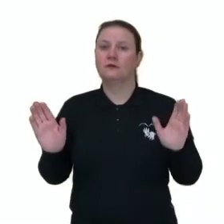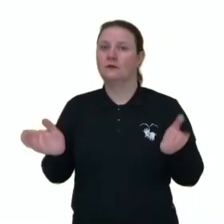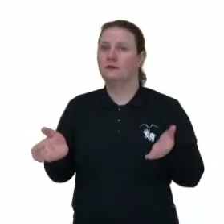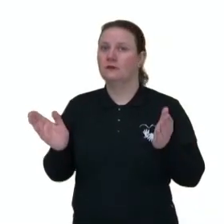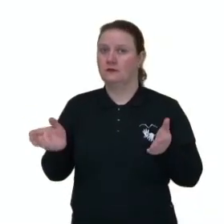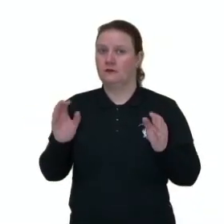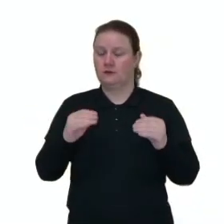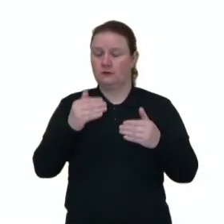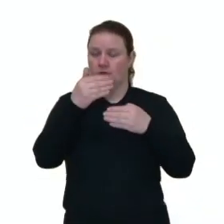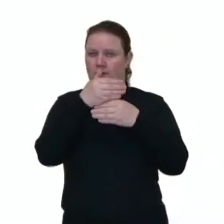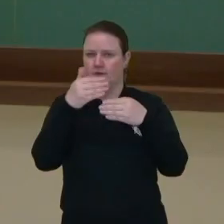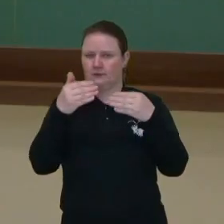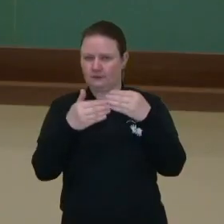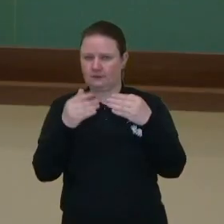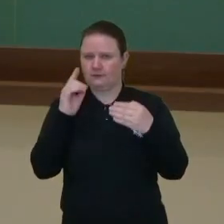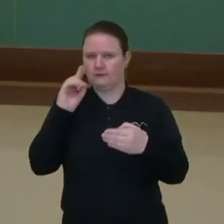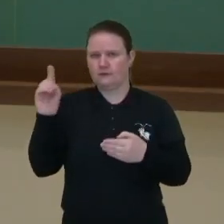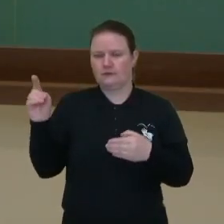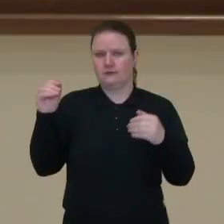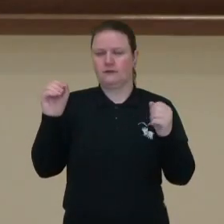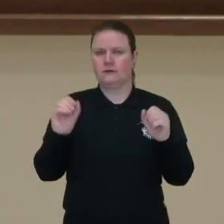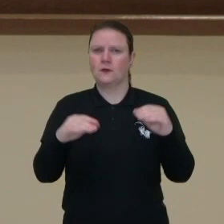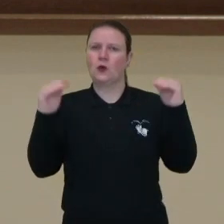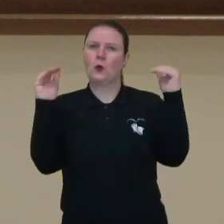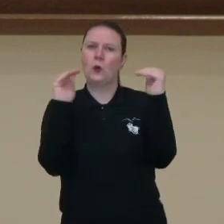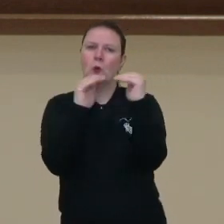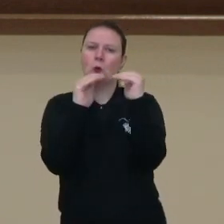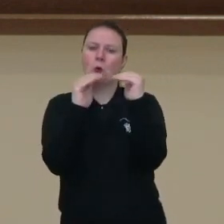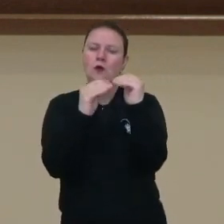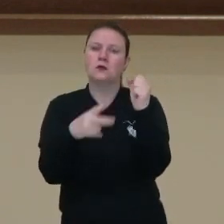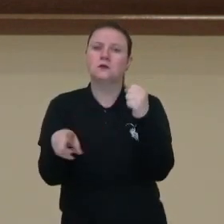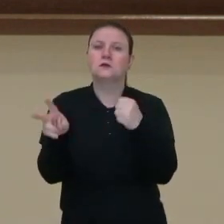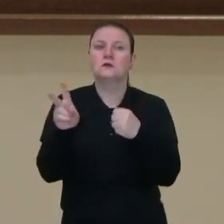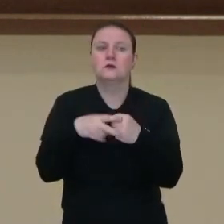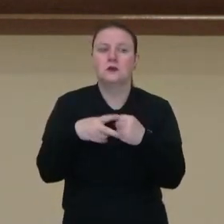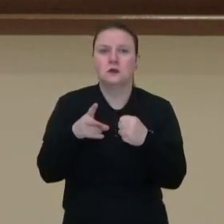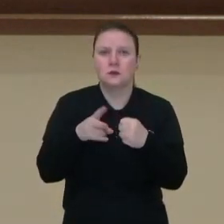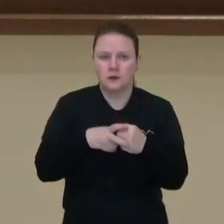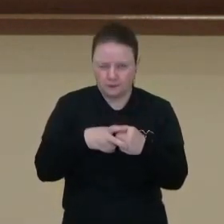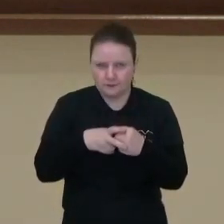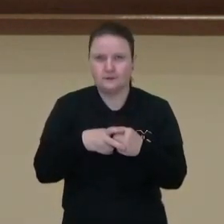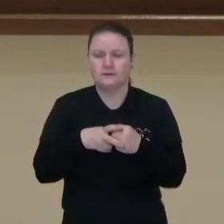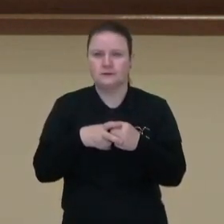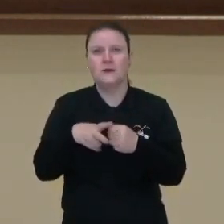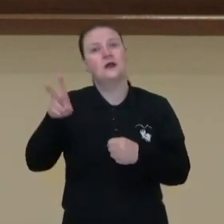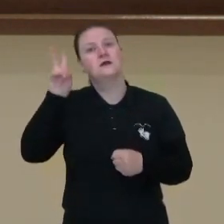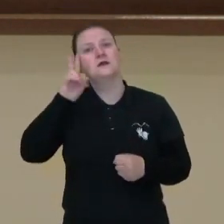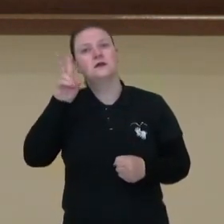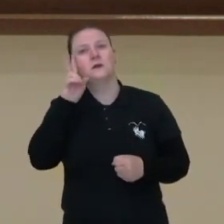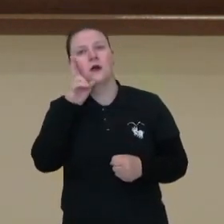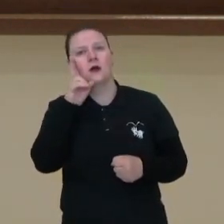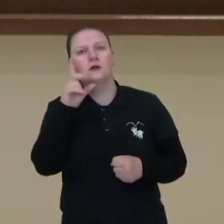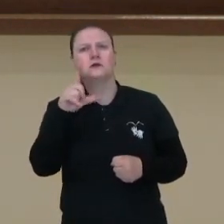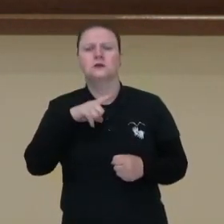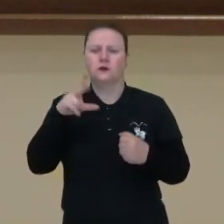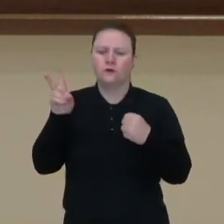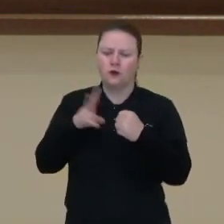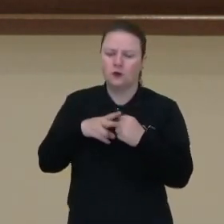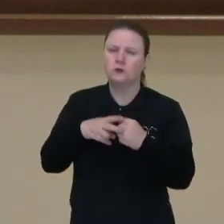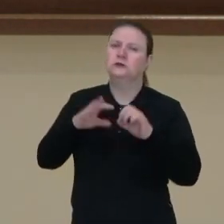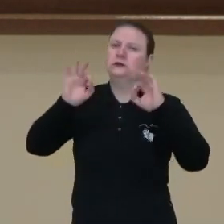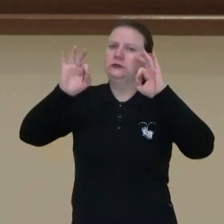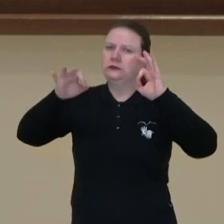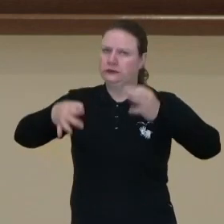Agora falando de concordância verbal, né? Vocês lembram o que é concordância verbal? Então, tem a ver com verbo, professor? Tem a ver com